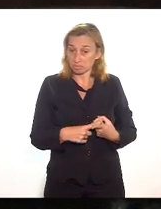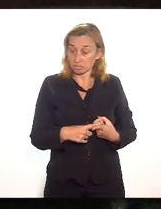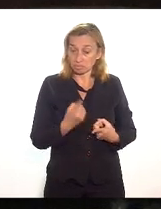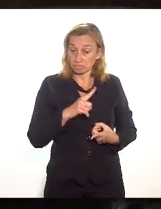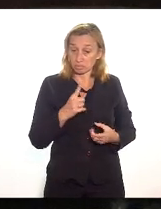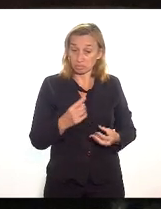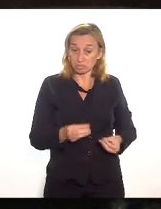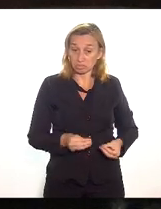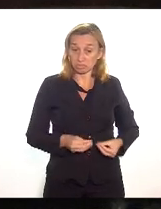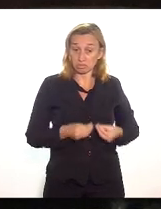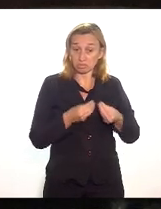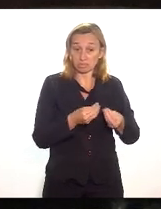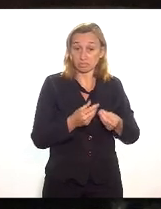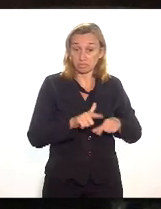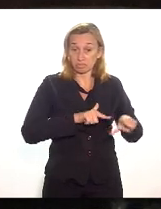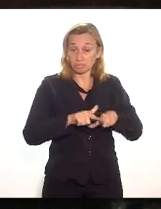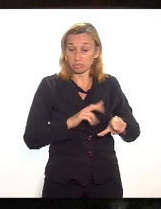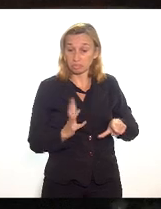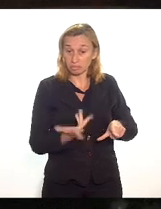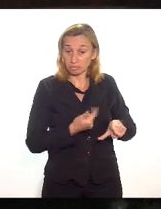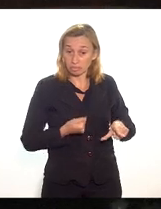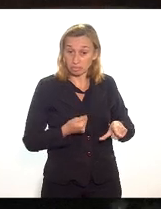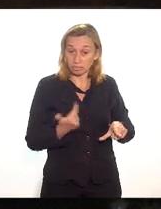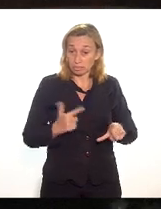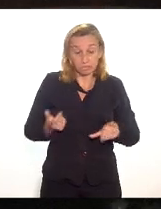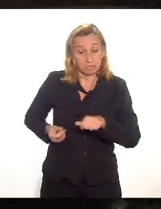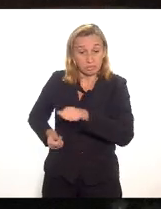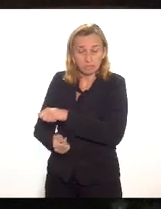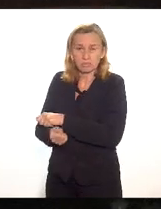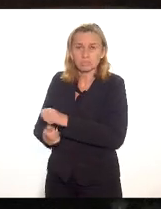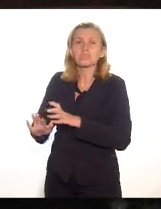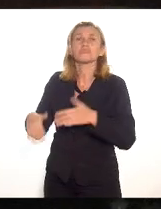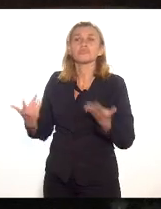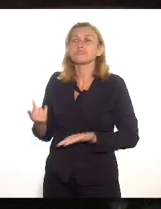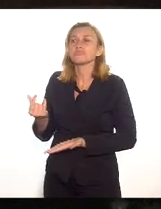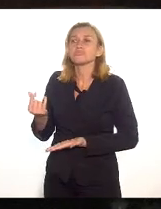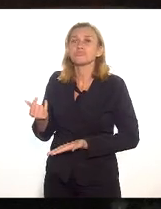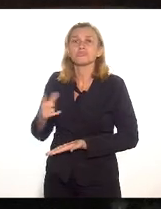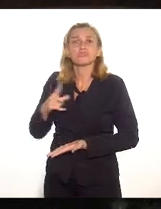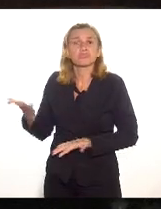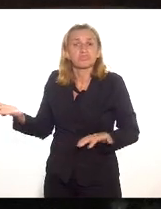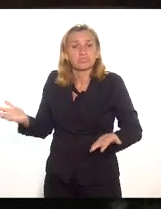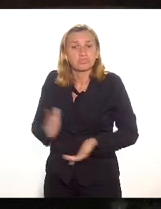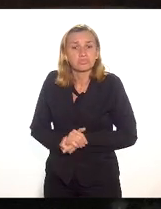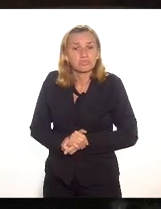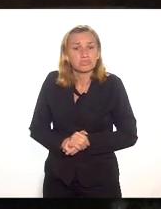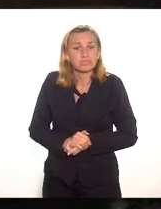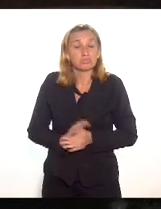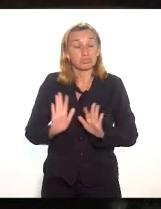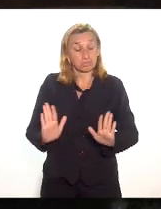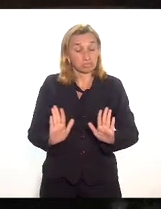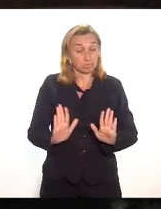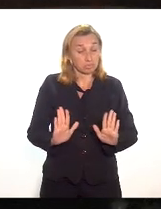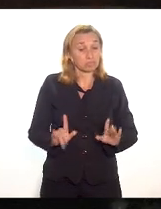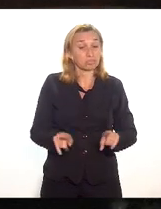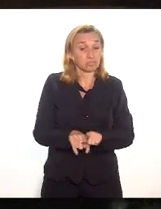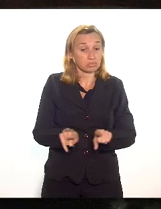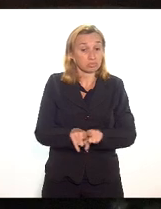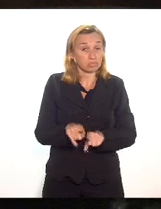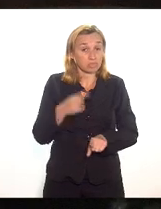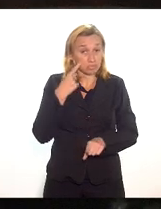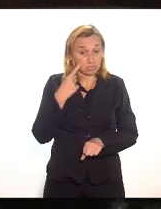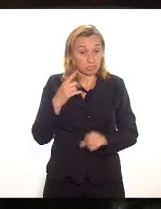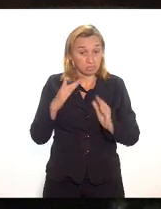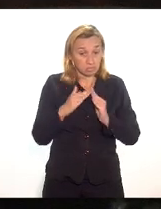entregue o serviço, se não está tendo investimento, que lucro é esse? Uma coisa que foi unânime aqui na